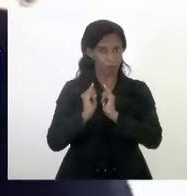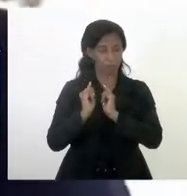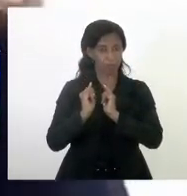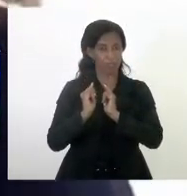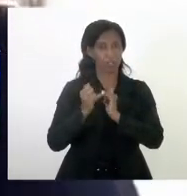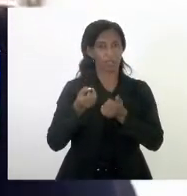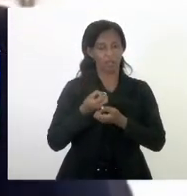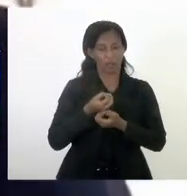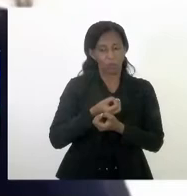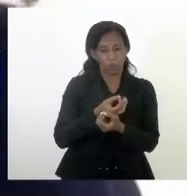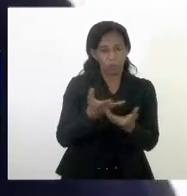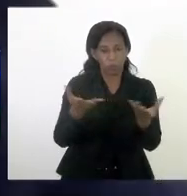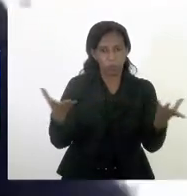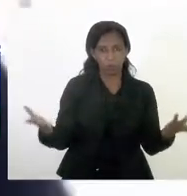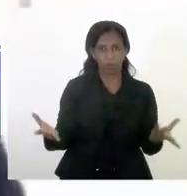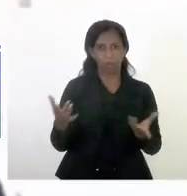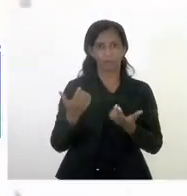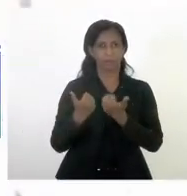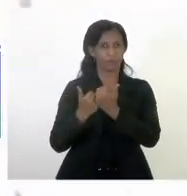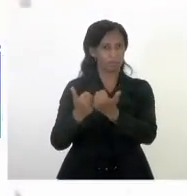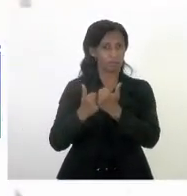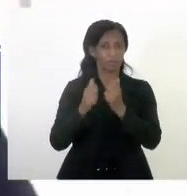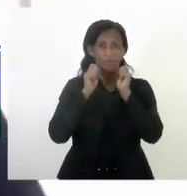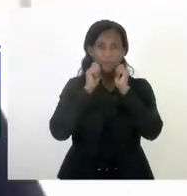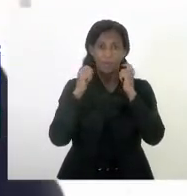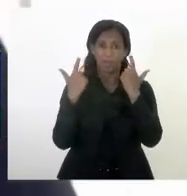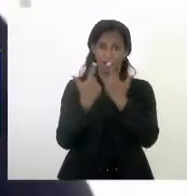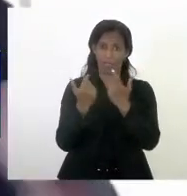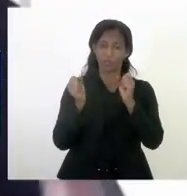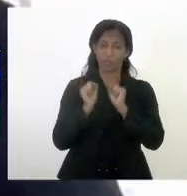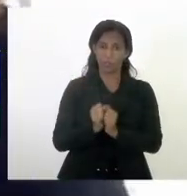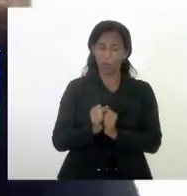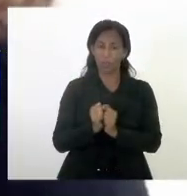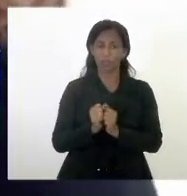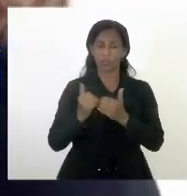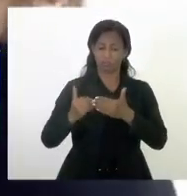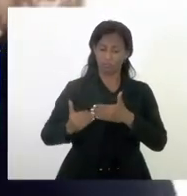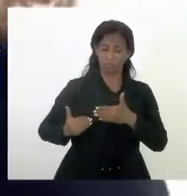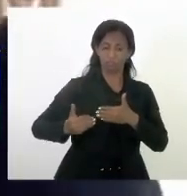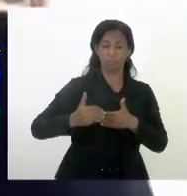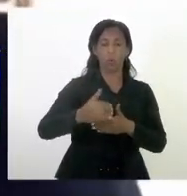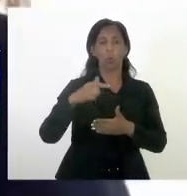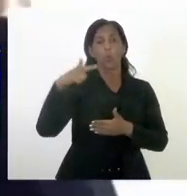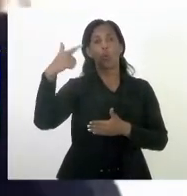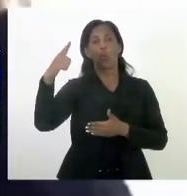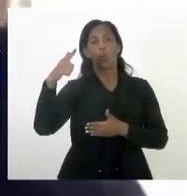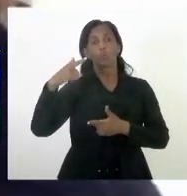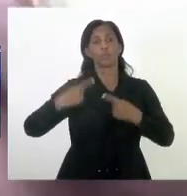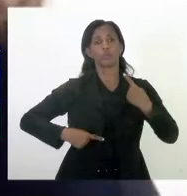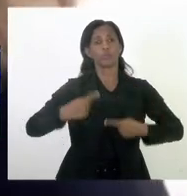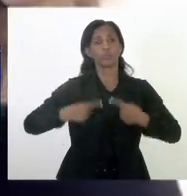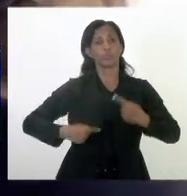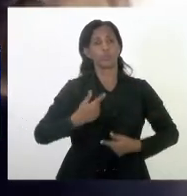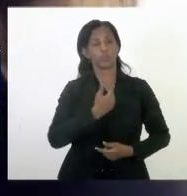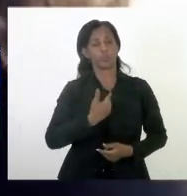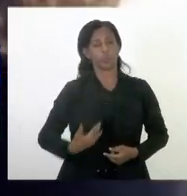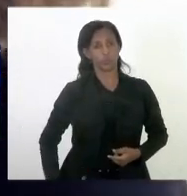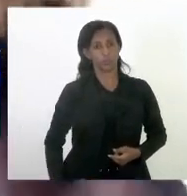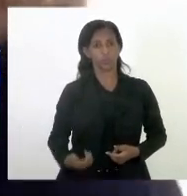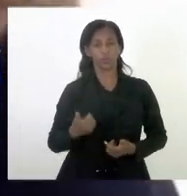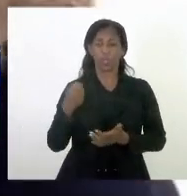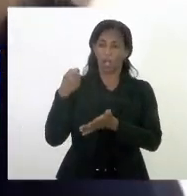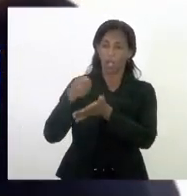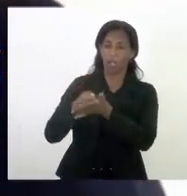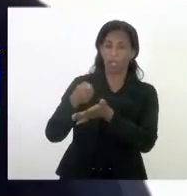da distribuição desse auxílio, a LERJ pode, a partir disso, produzir outras políticas públicas de transferência de renda e de garantia